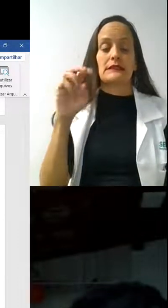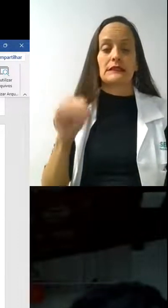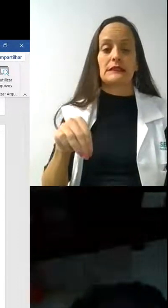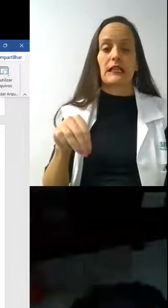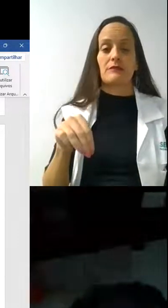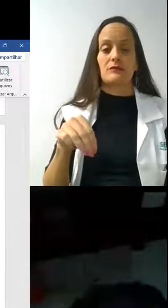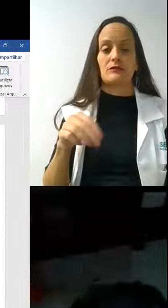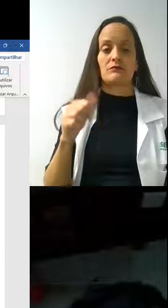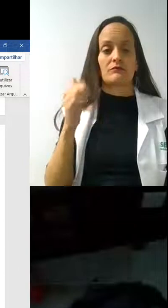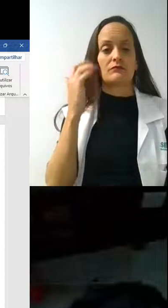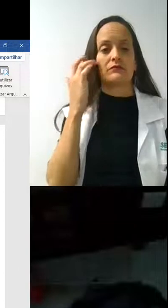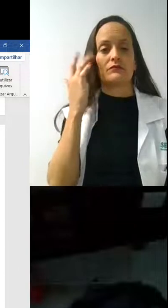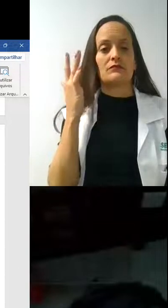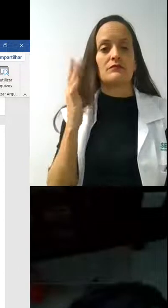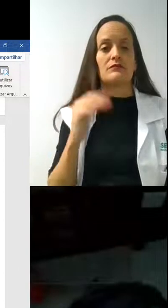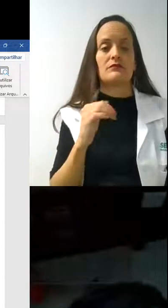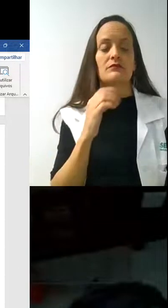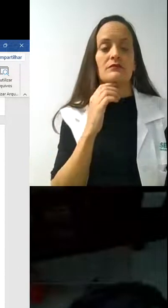Aqui,